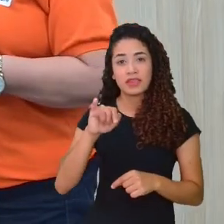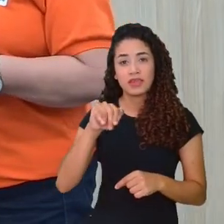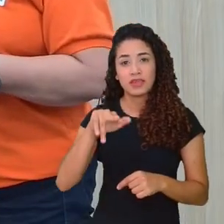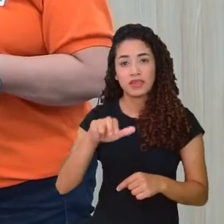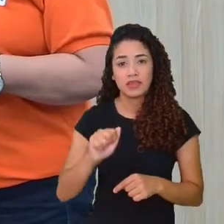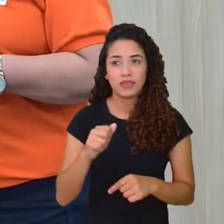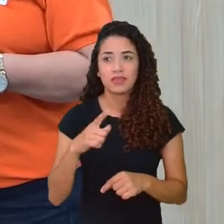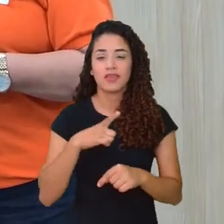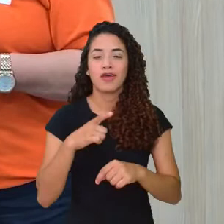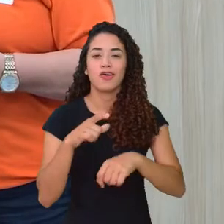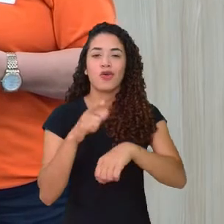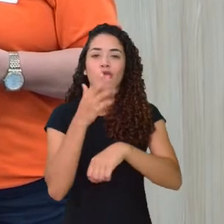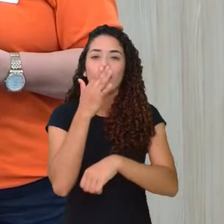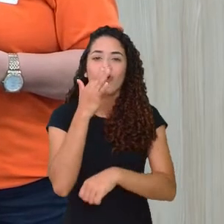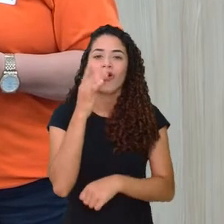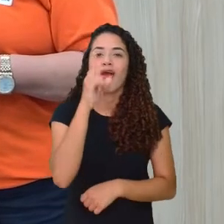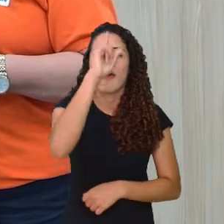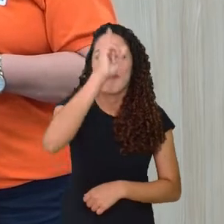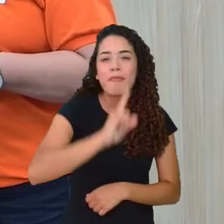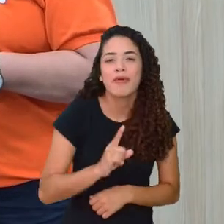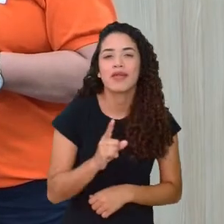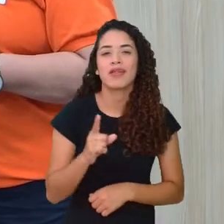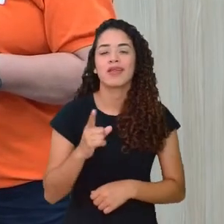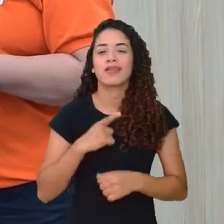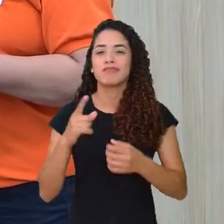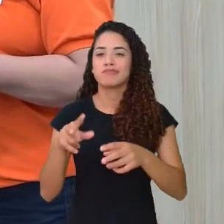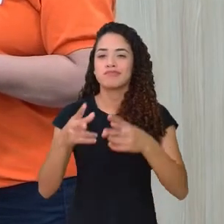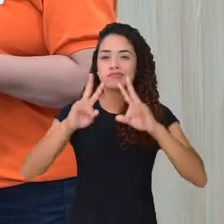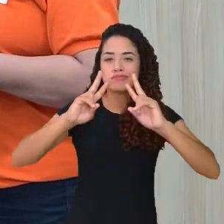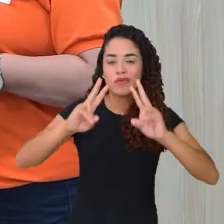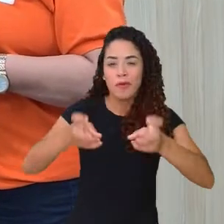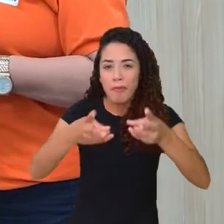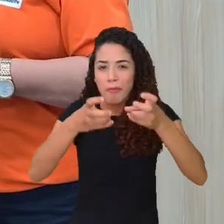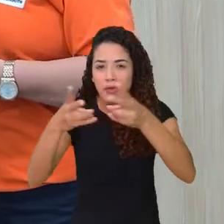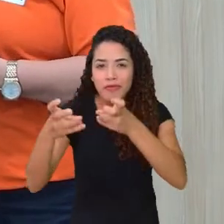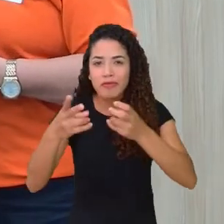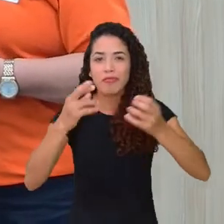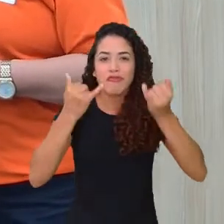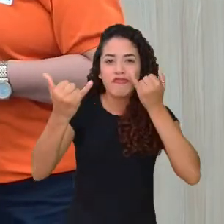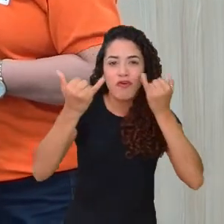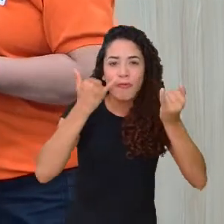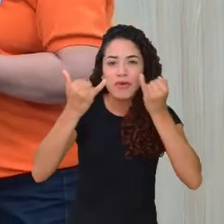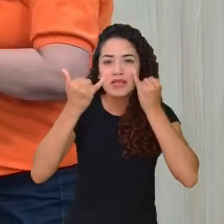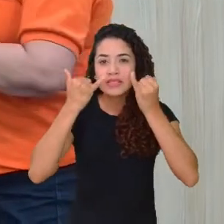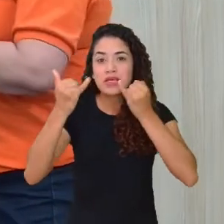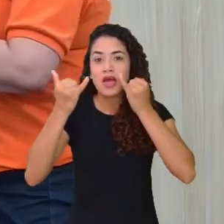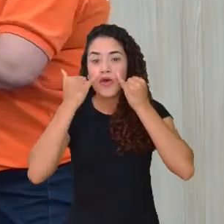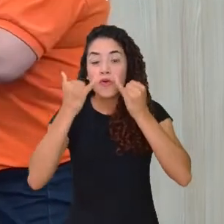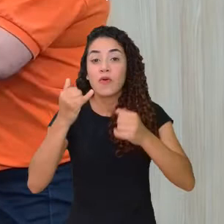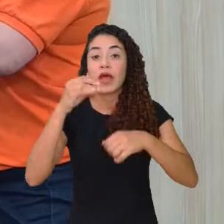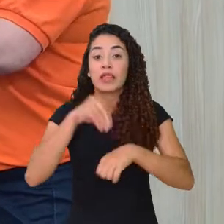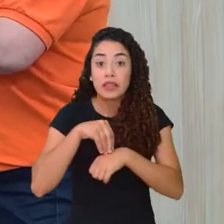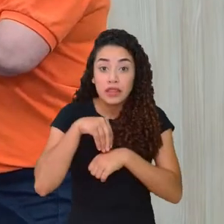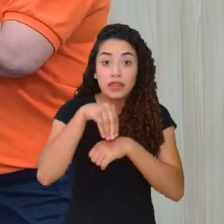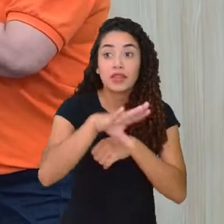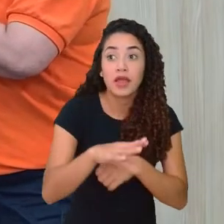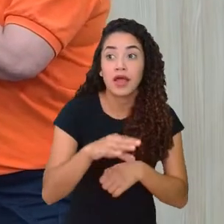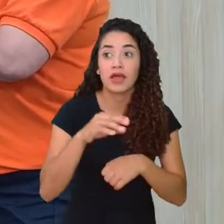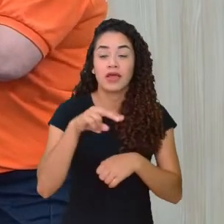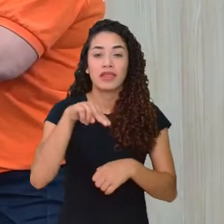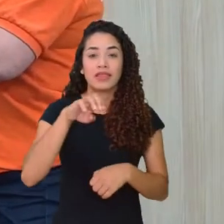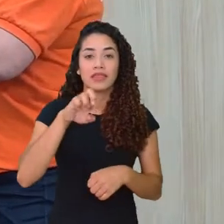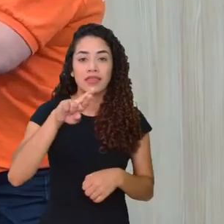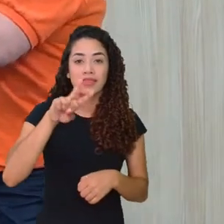é ela que vai receber a informação e enviar para o nervo óptico. E o nervo óptico vai levar até